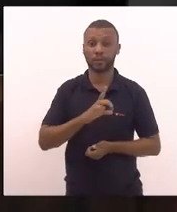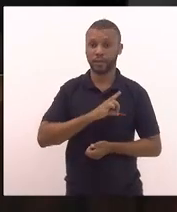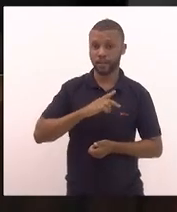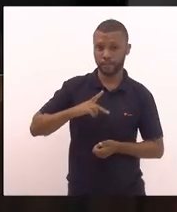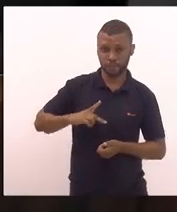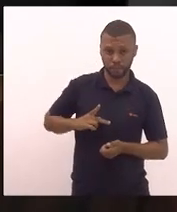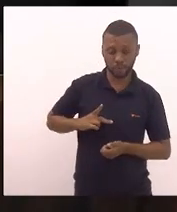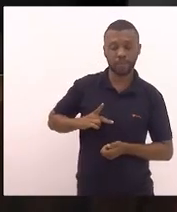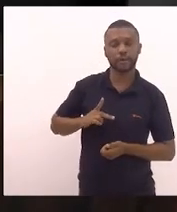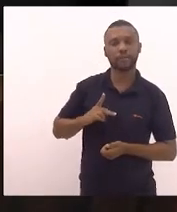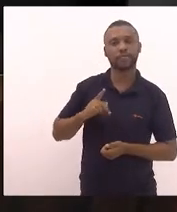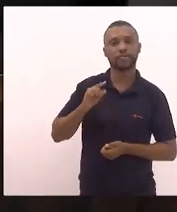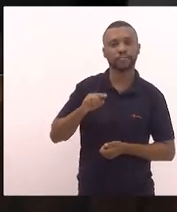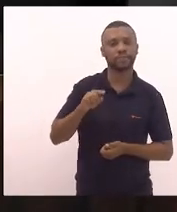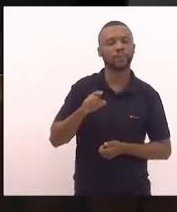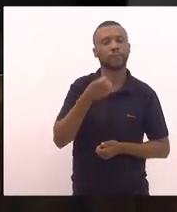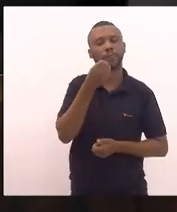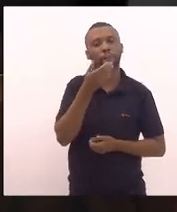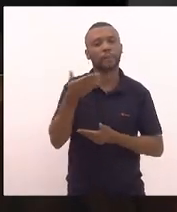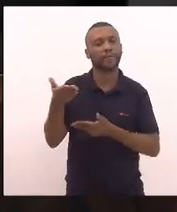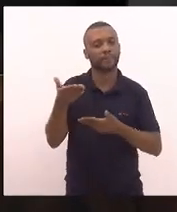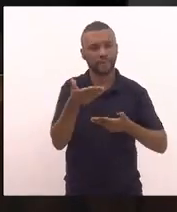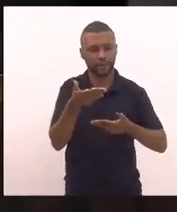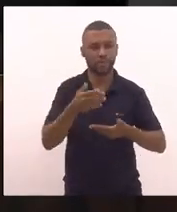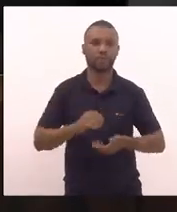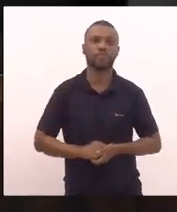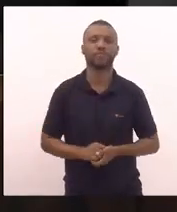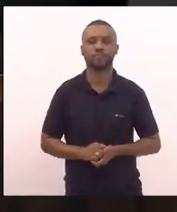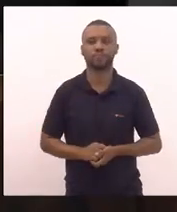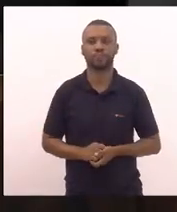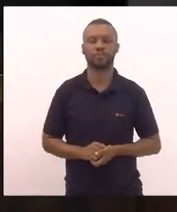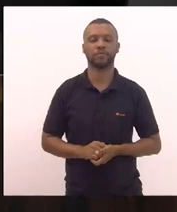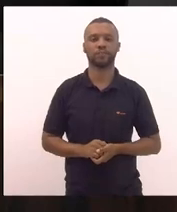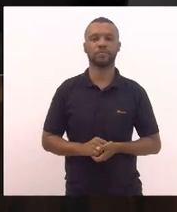da Defensoria Pública, seja muito bem-vindo.